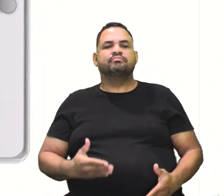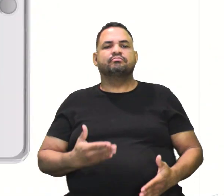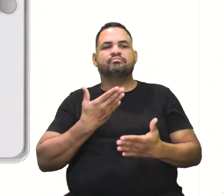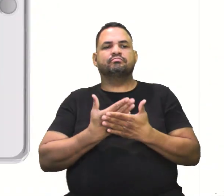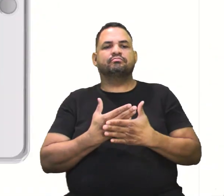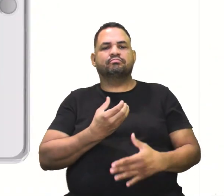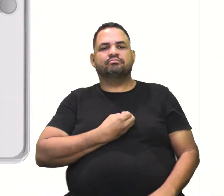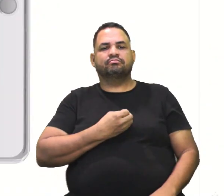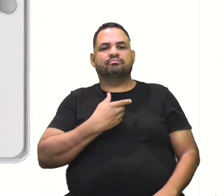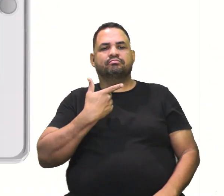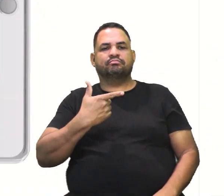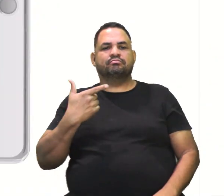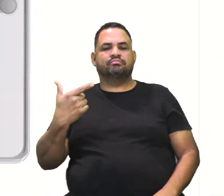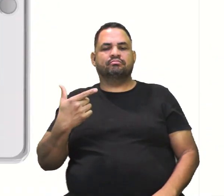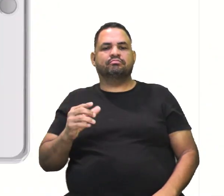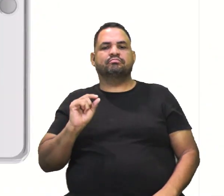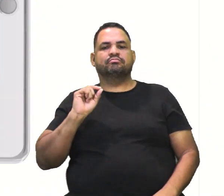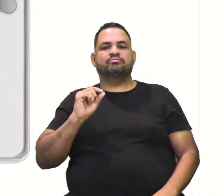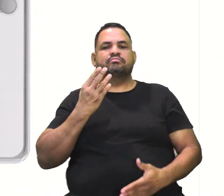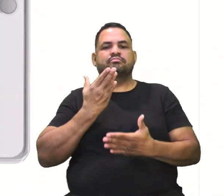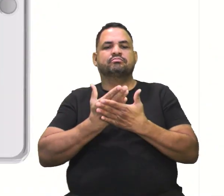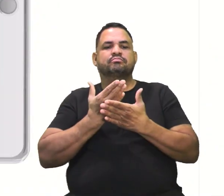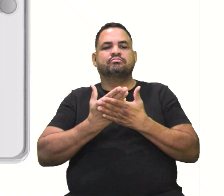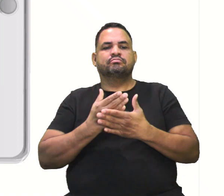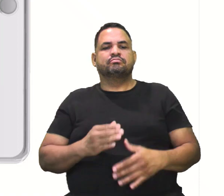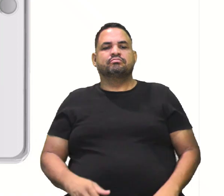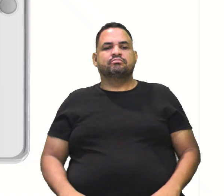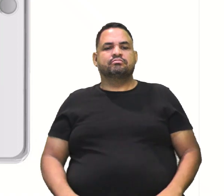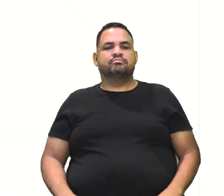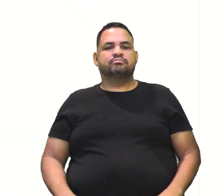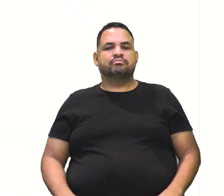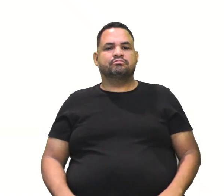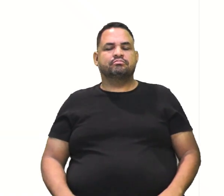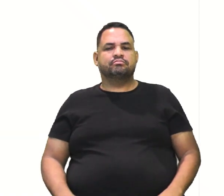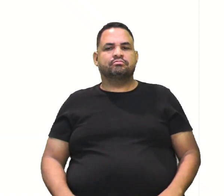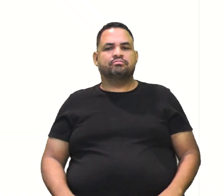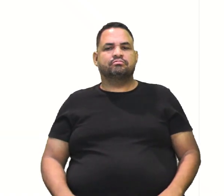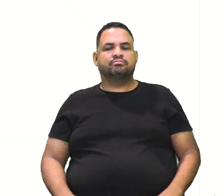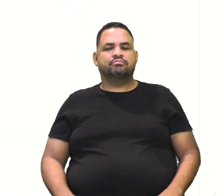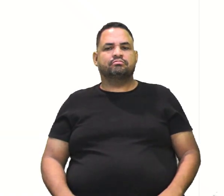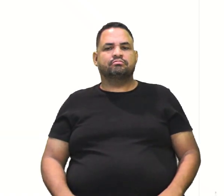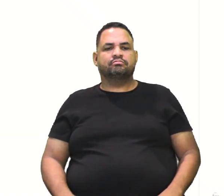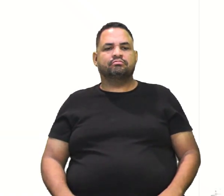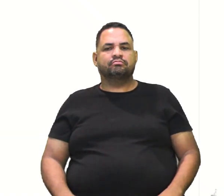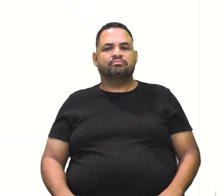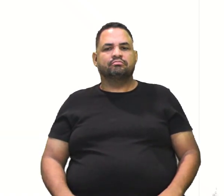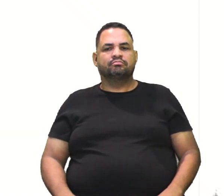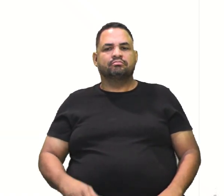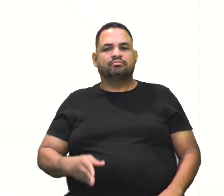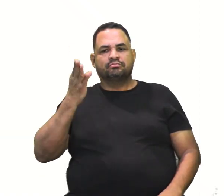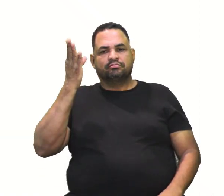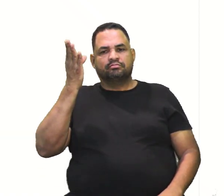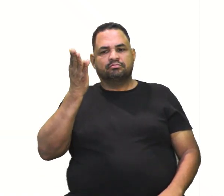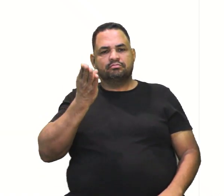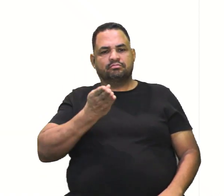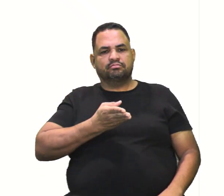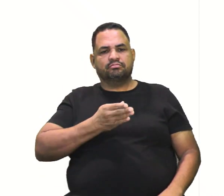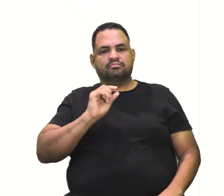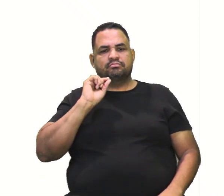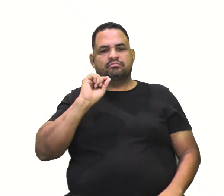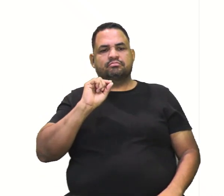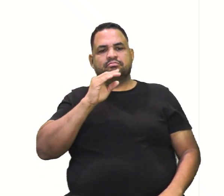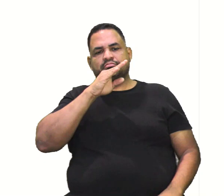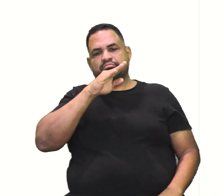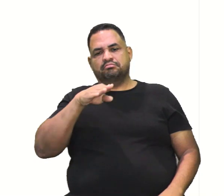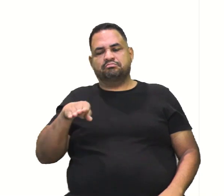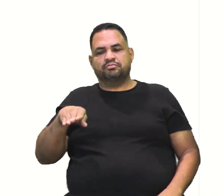aula 22. Vamos lembrar o que foi estudado aqui na parte de reta. Vamos ver. Bom, nós vamos falar sobre a inclinação da reta. O que é